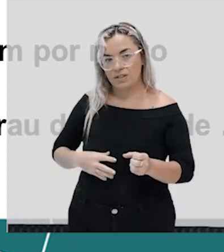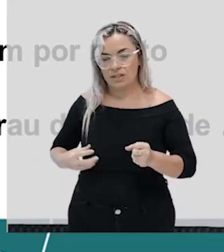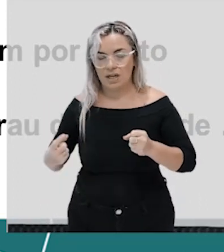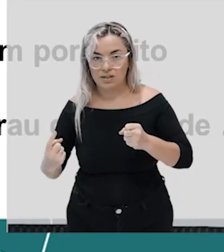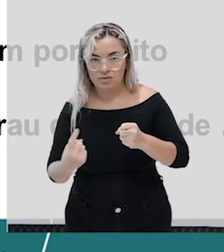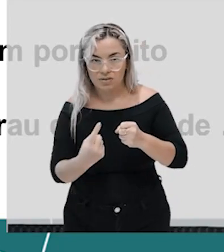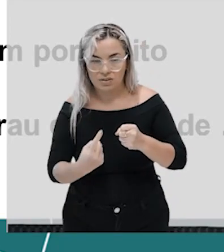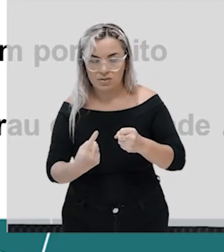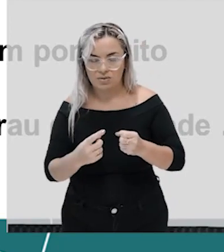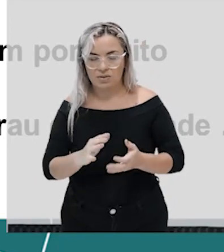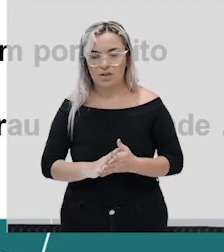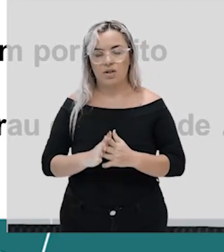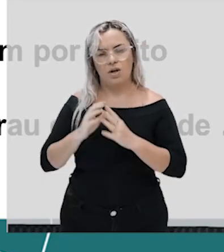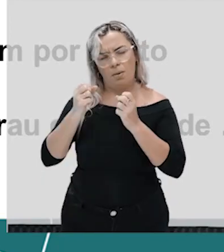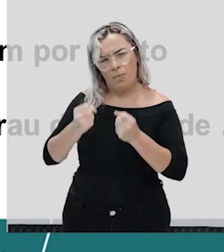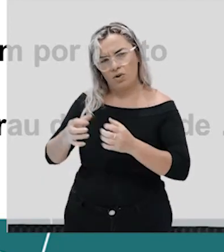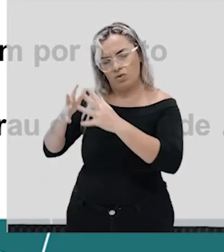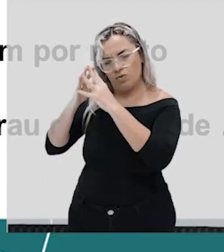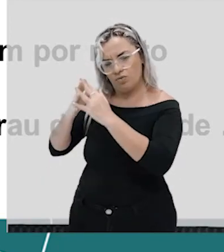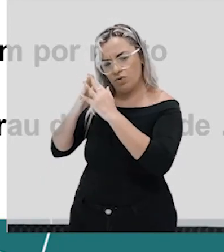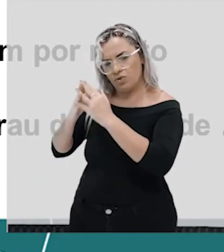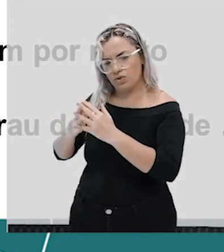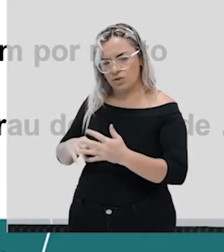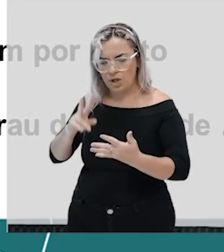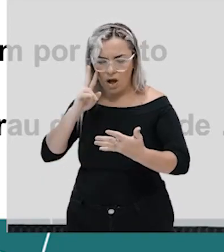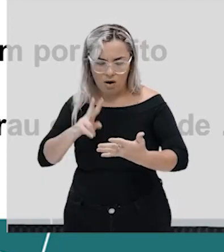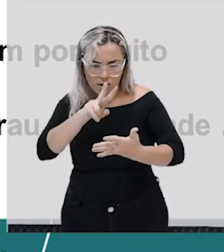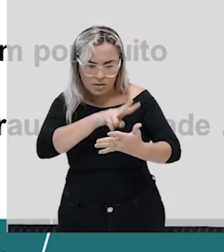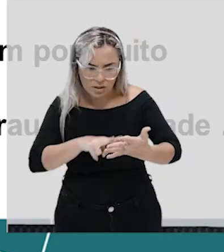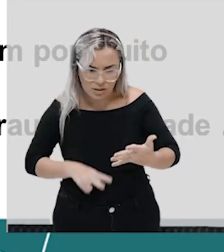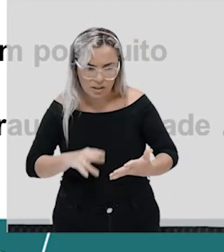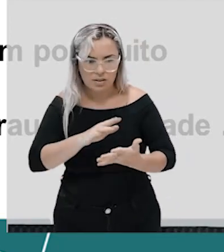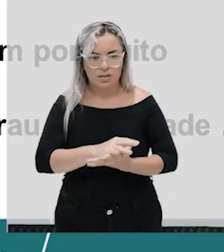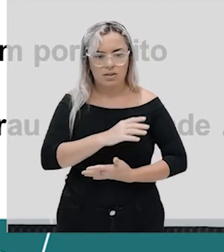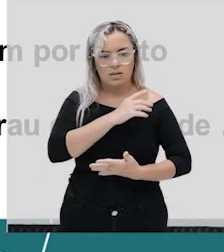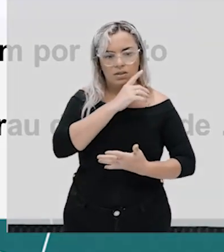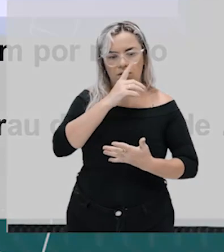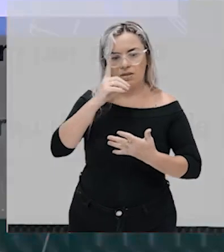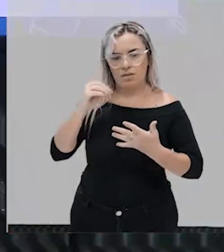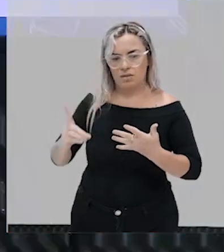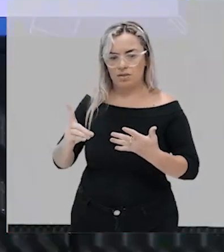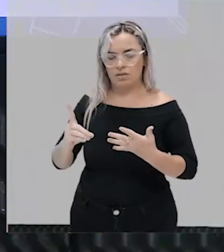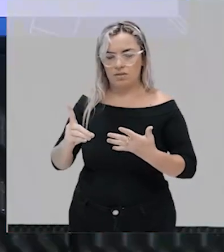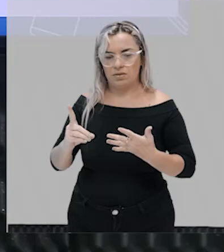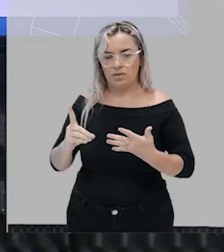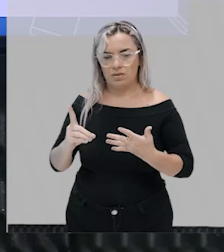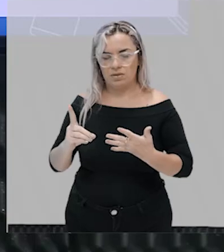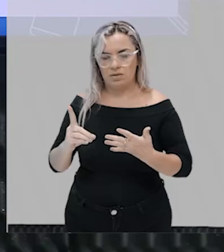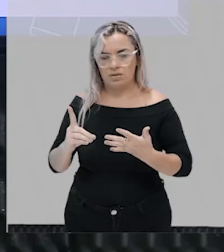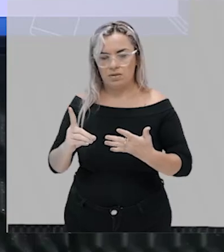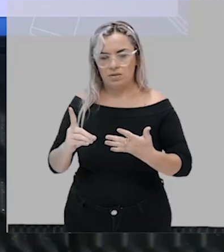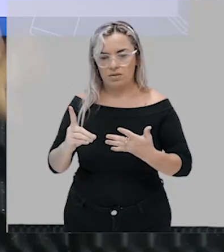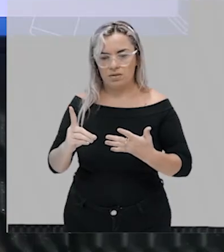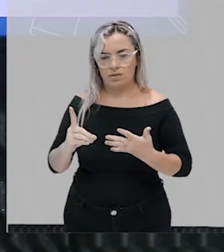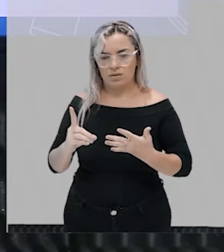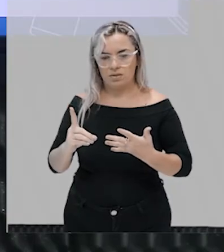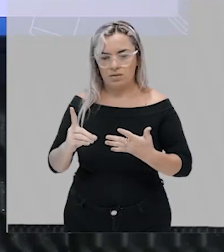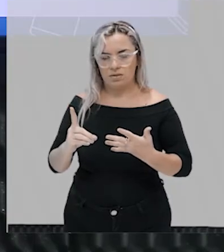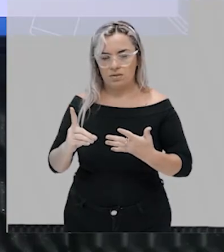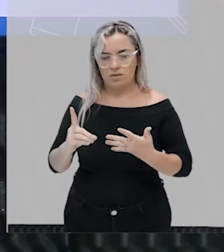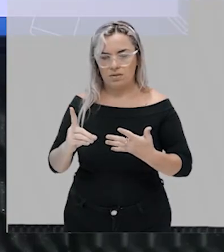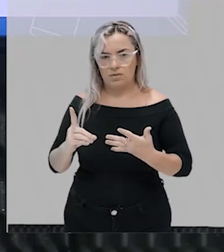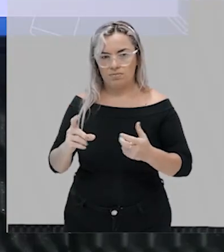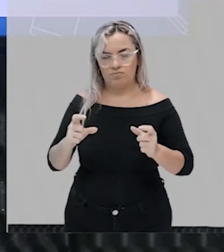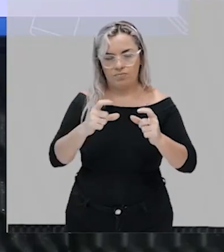nocivos dos inseticidas clorados. Olha só, olha o tamanho do sujeito. Ó. Os efeitos nocivos